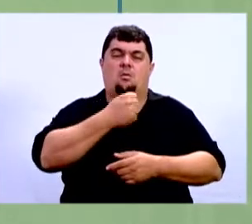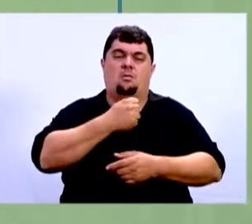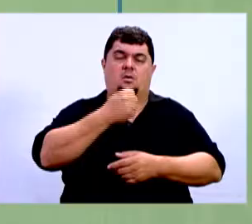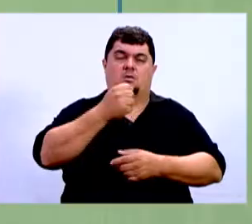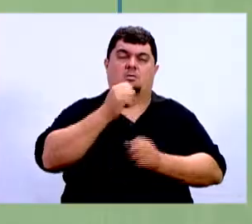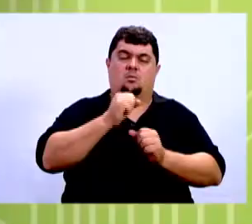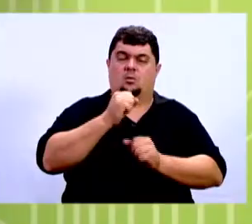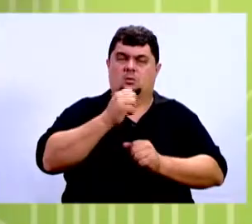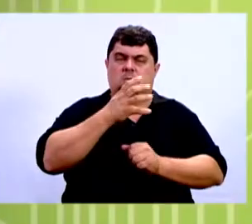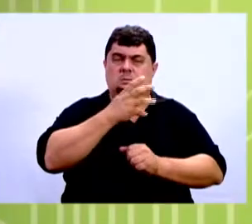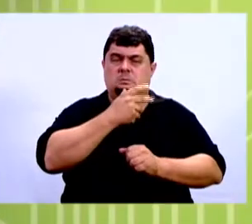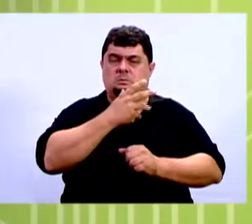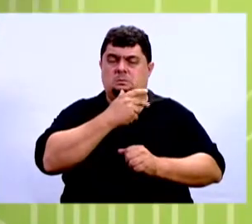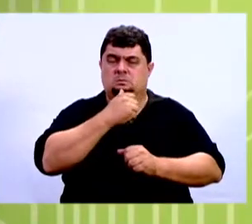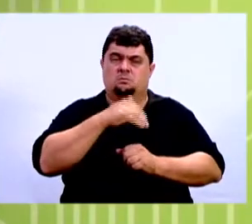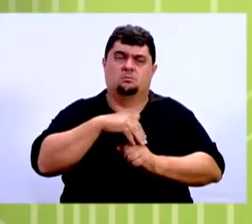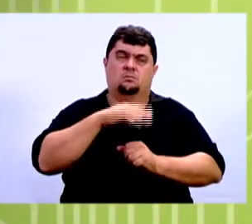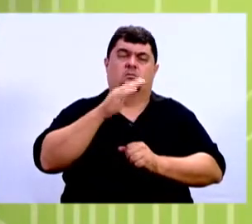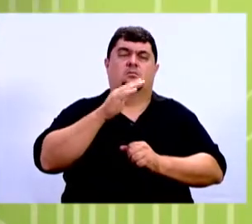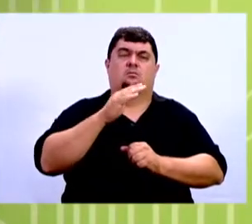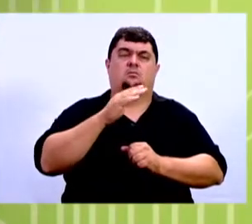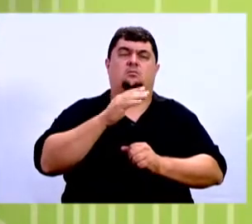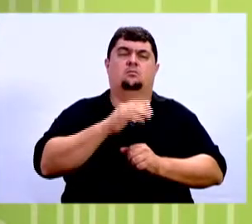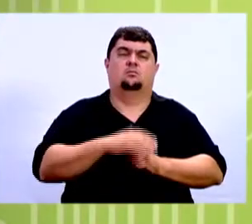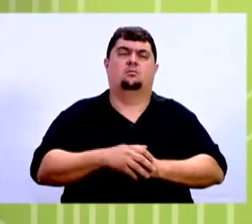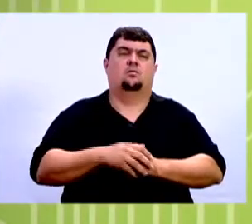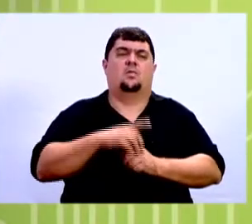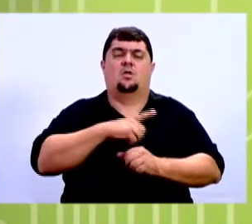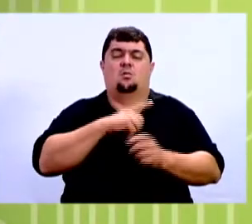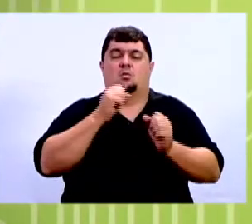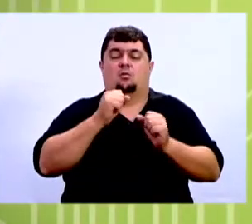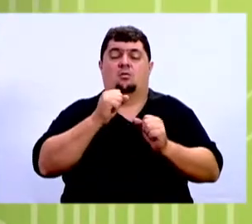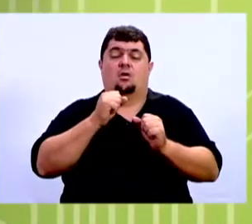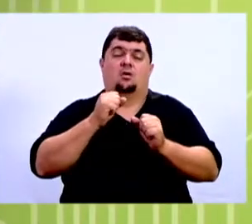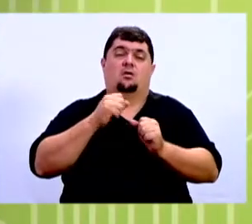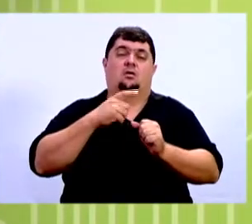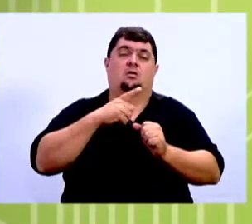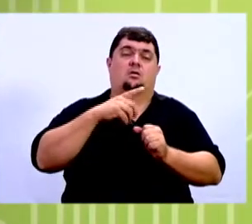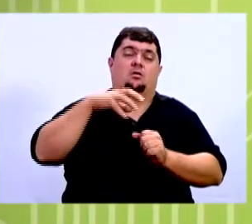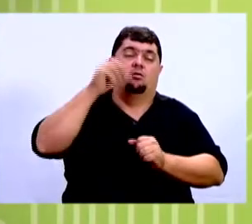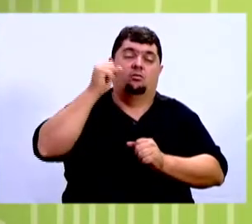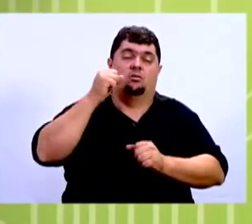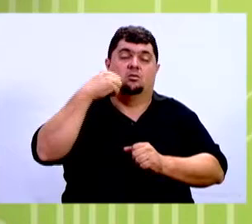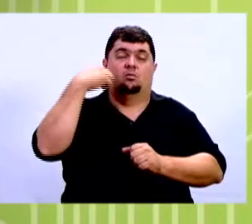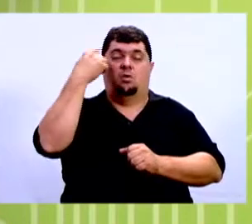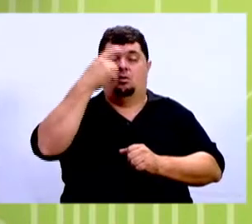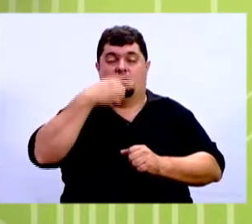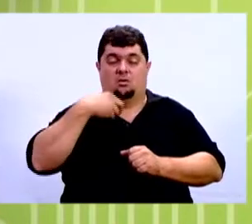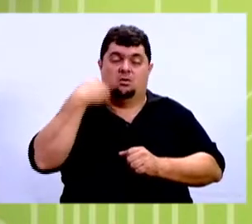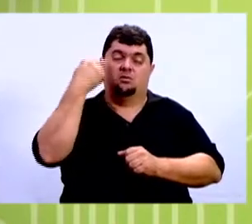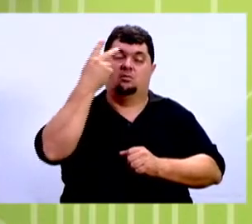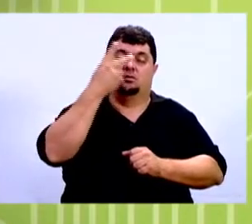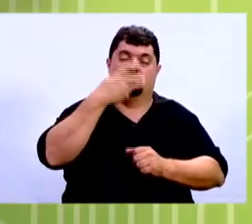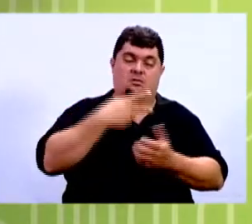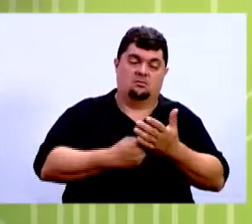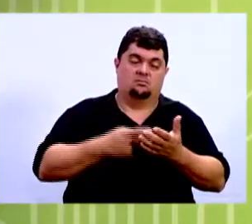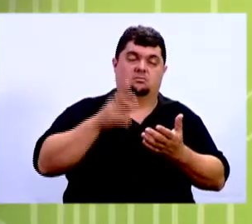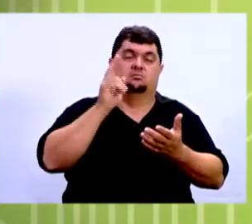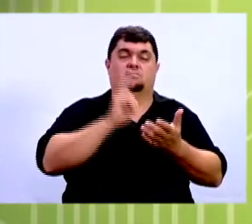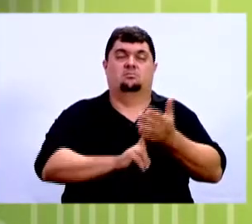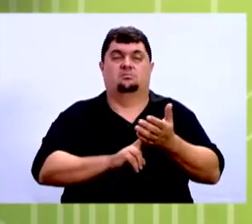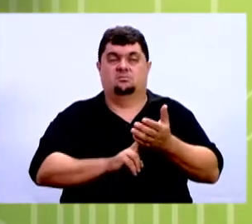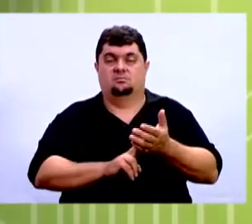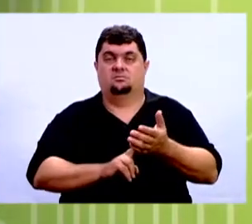pode demorar mais para você tabular aqueles dados, né? Porque você vai ter que ficar ouvindo aquela entrevista 1 hora, 2 horas, interpretando aquilo ali,